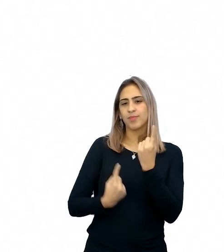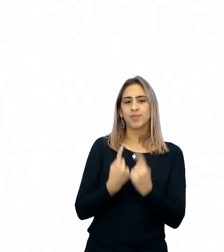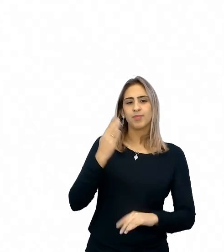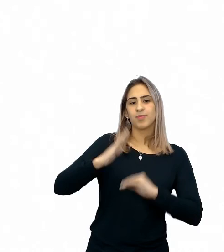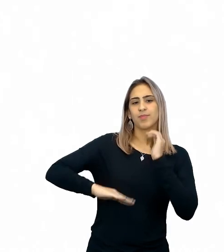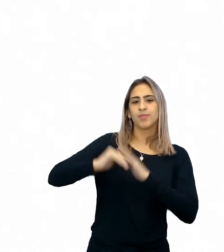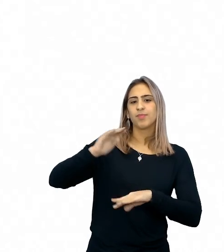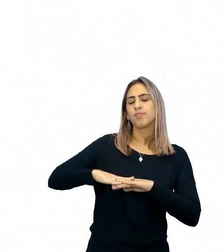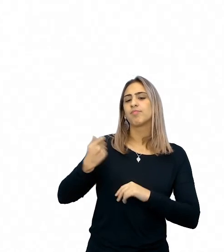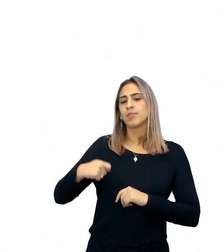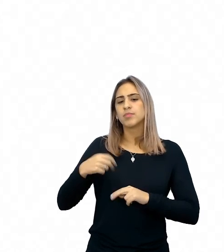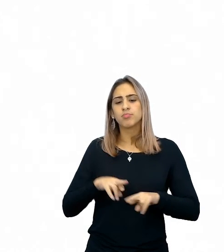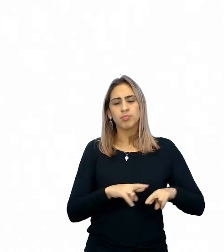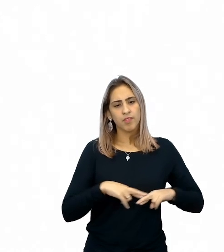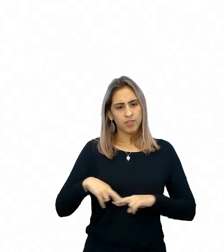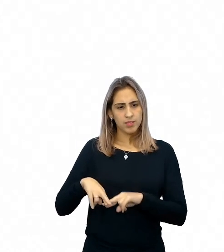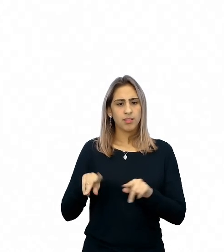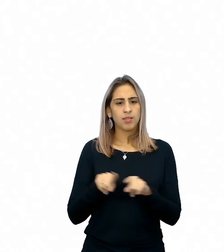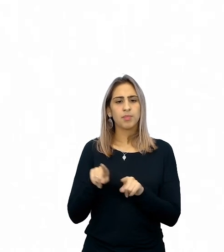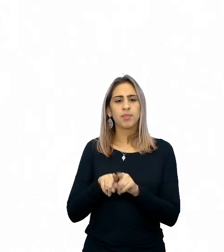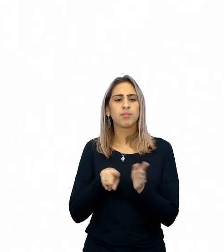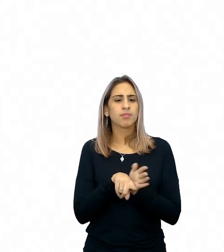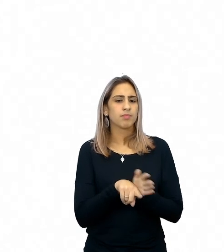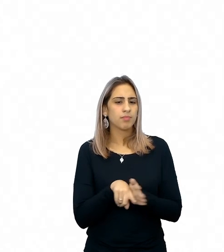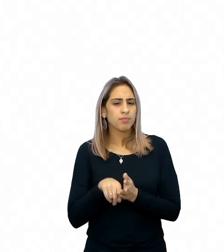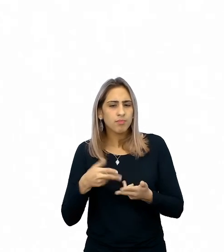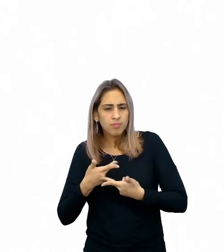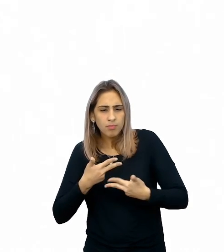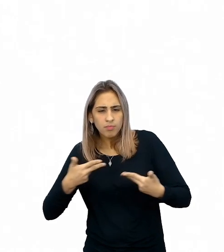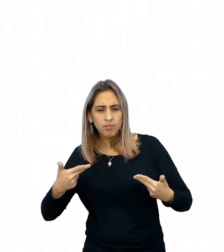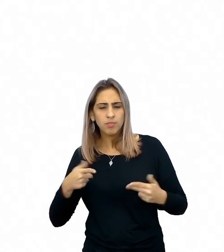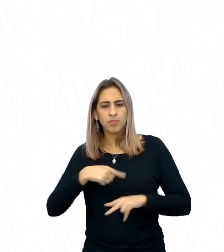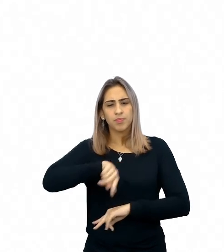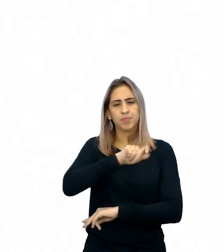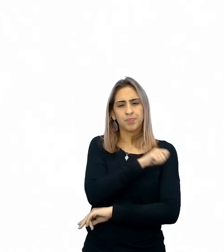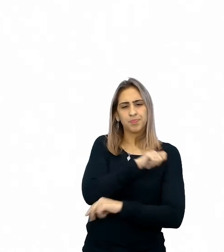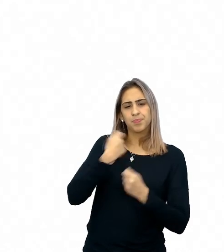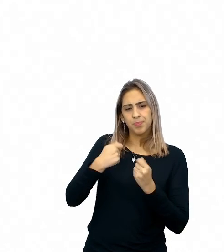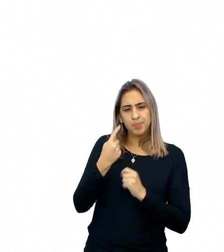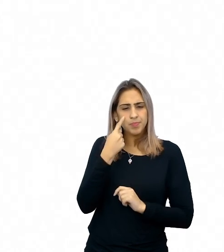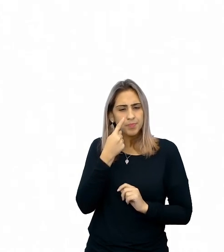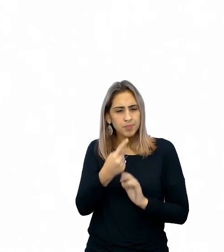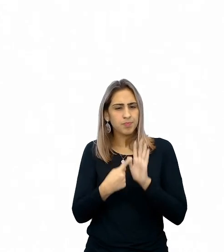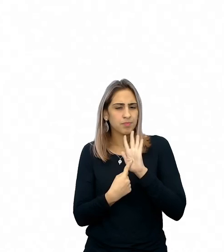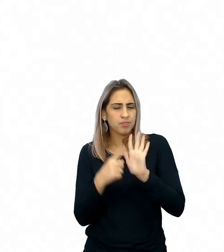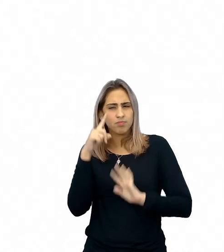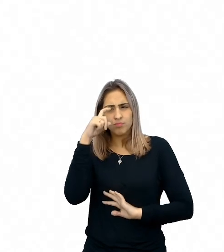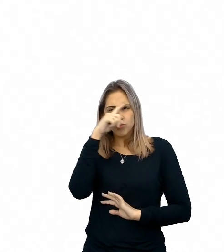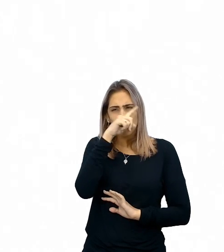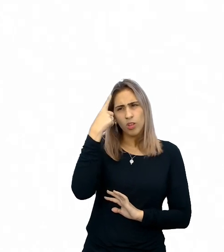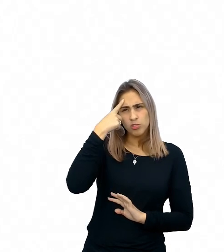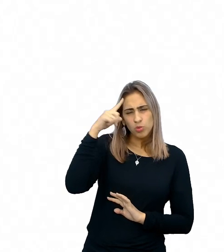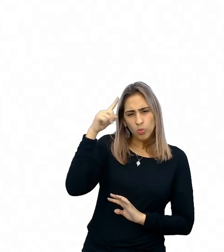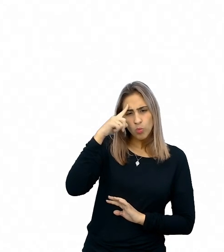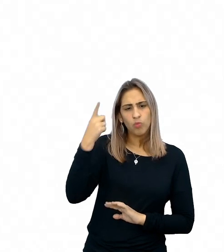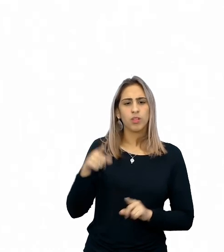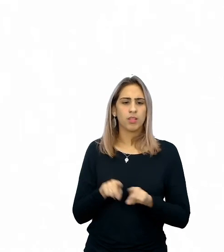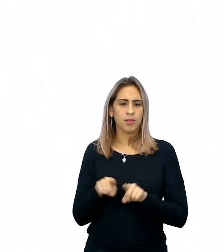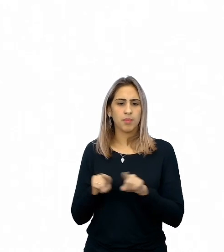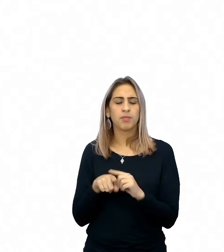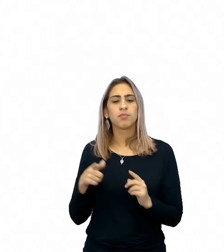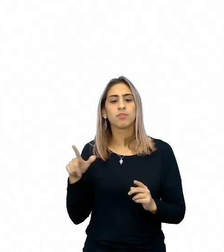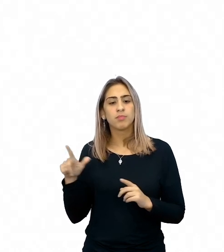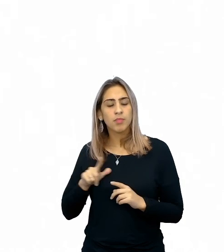precisam ser retomadas, analisamos os itens que os estudantes apresentaram alguma dificuldade,